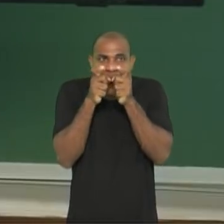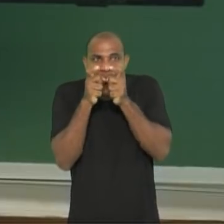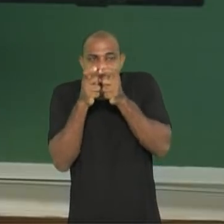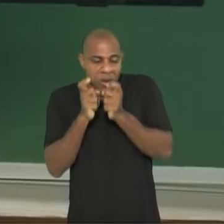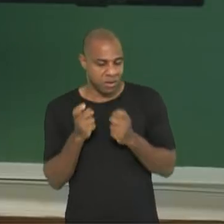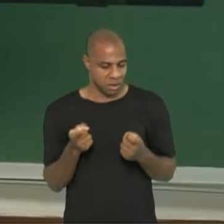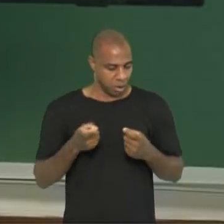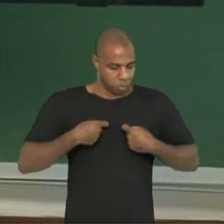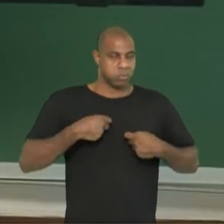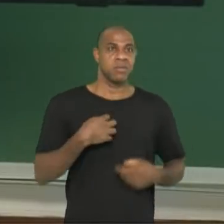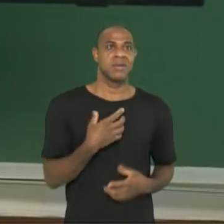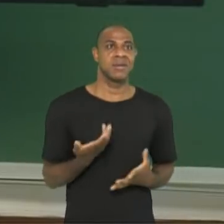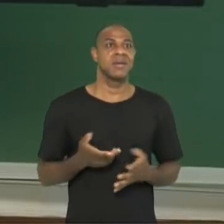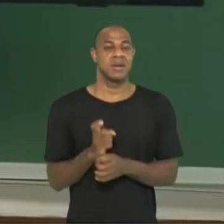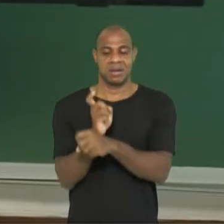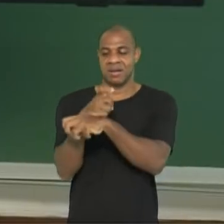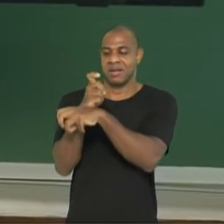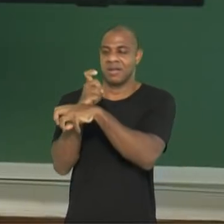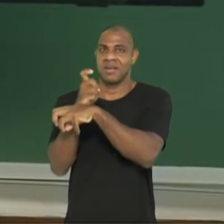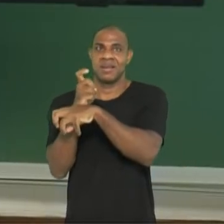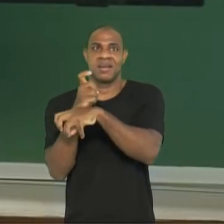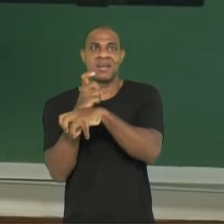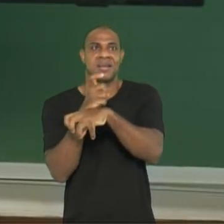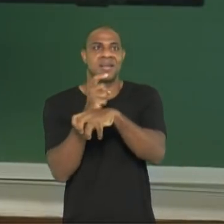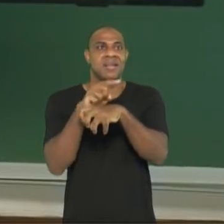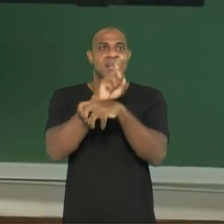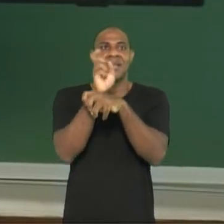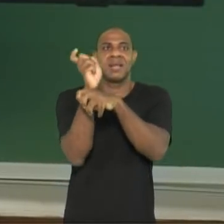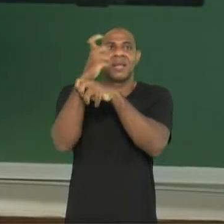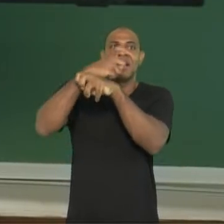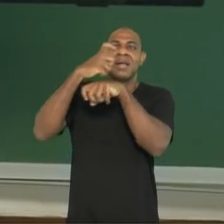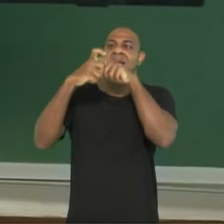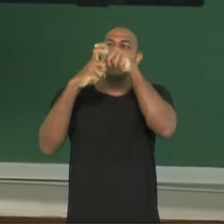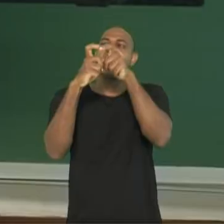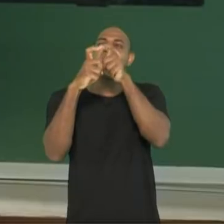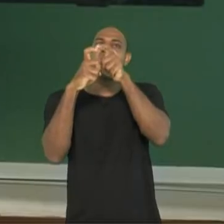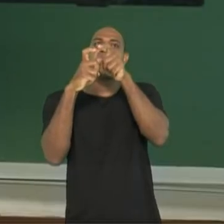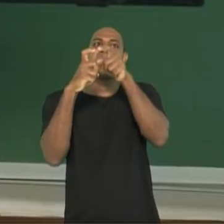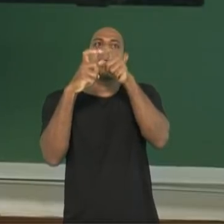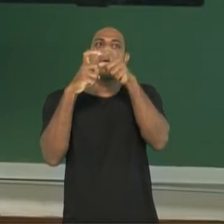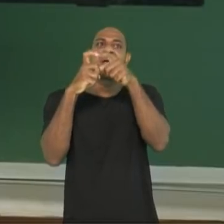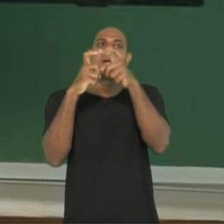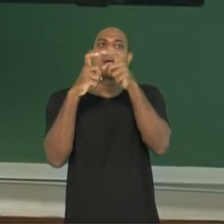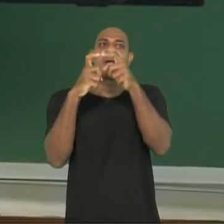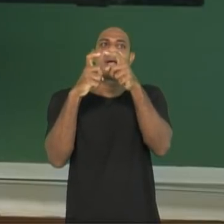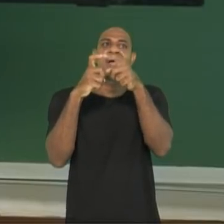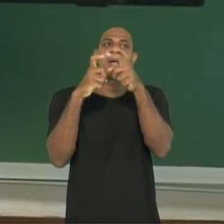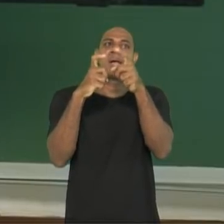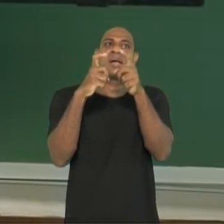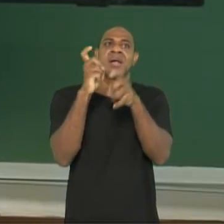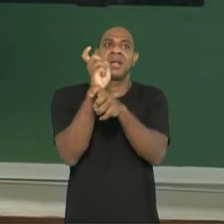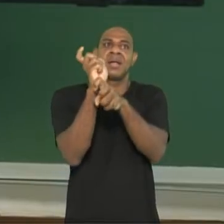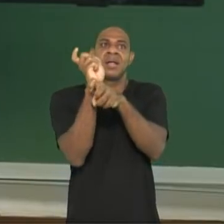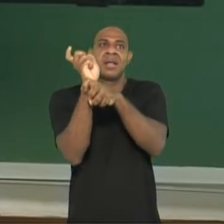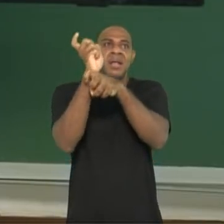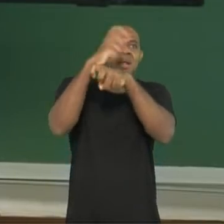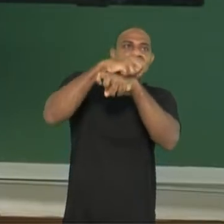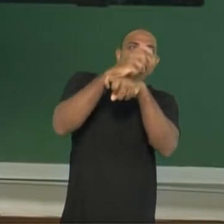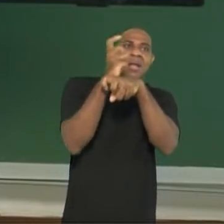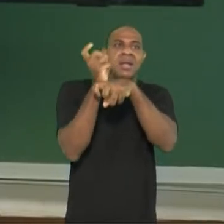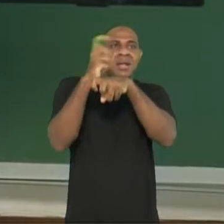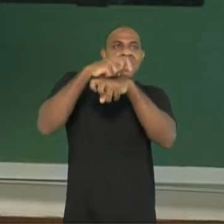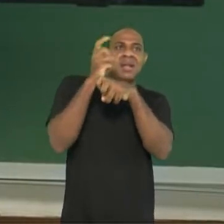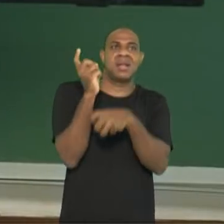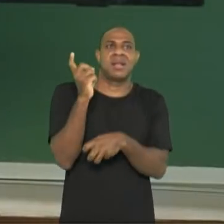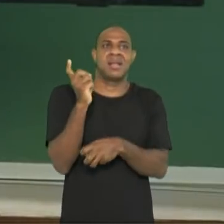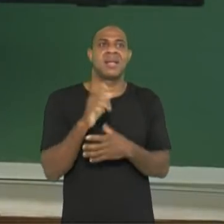daí. Já os escorpiões, eles usam esse tipo de aguilhão ou telson, que é esse espinhozinho que tem lá no